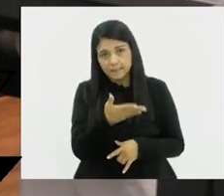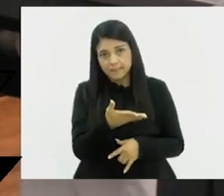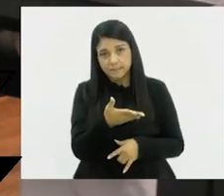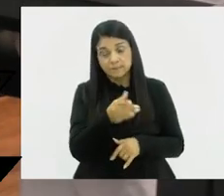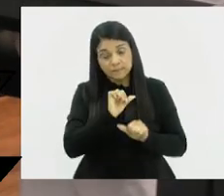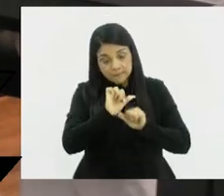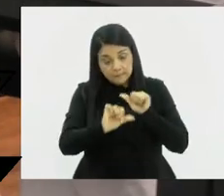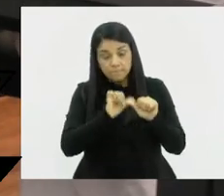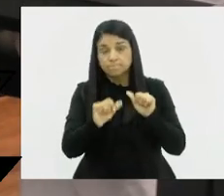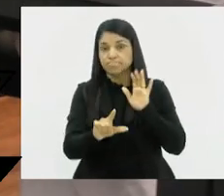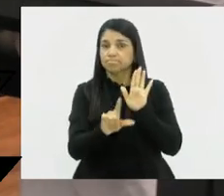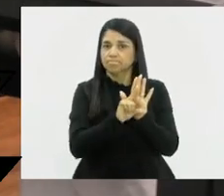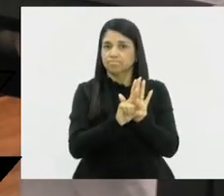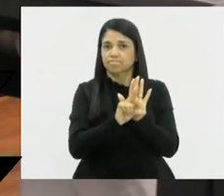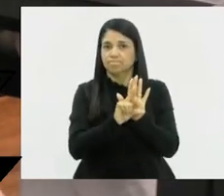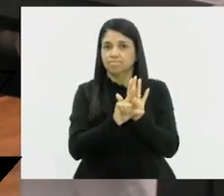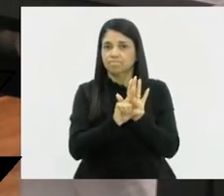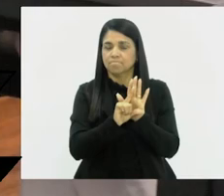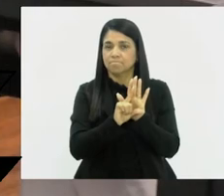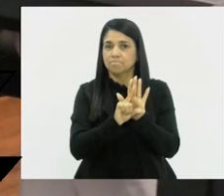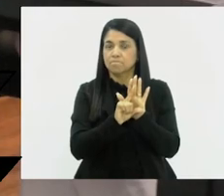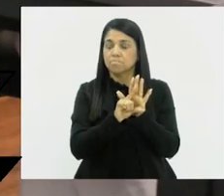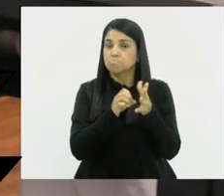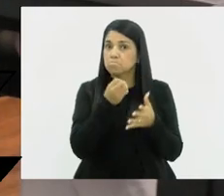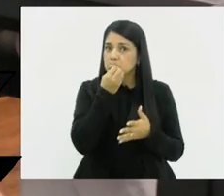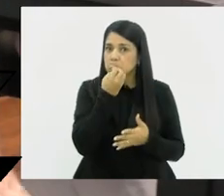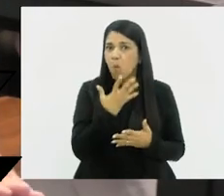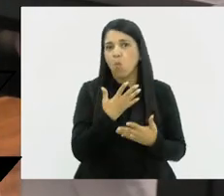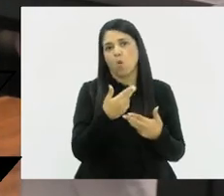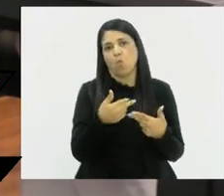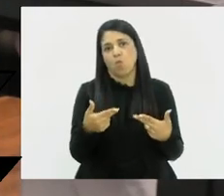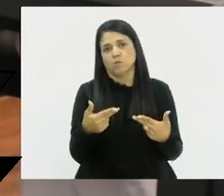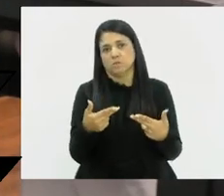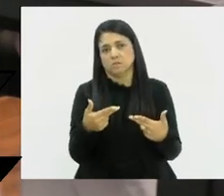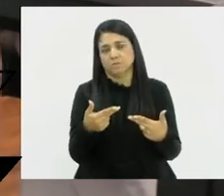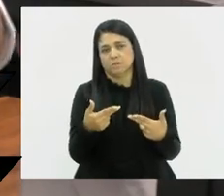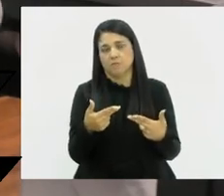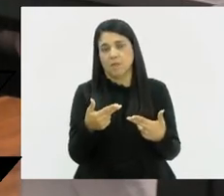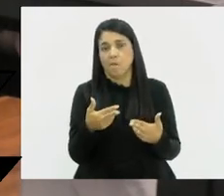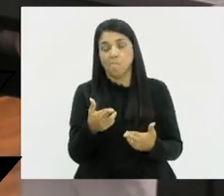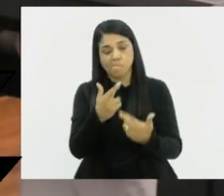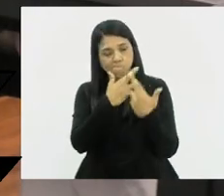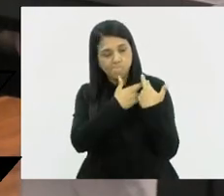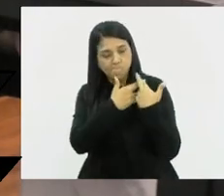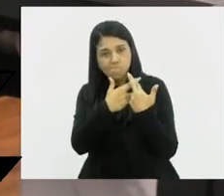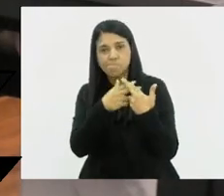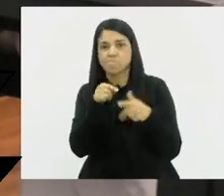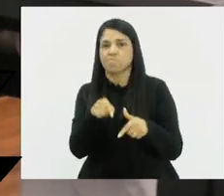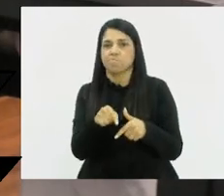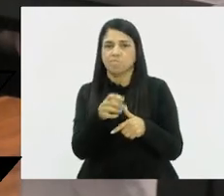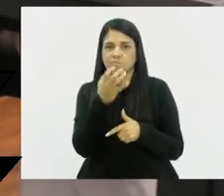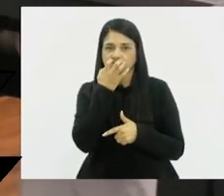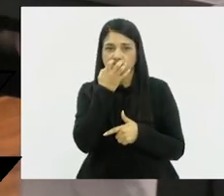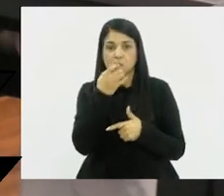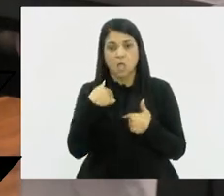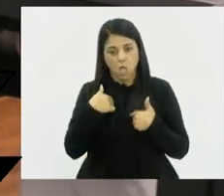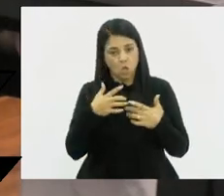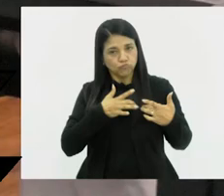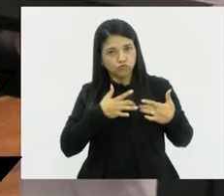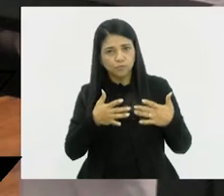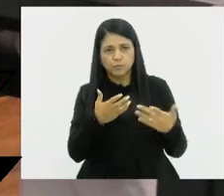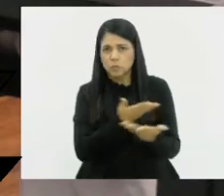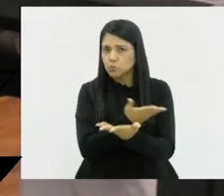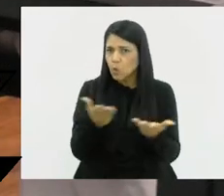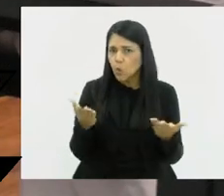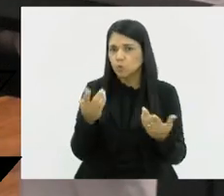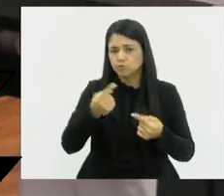transformar essa lei hoje para agora, para algo bom. Vamos fazer algo de posse responsável. Eu estou aqui à disposição com todos aqui,